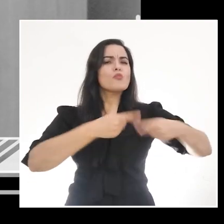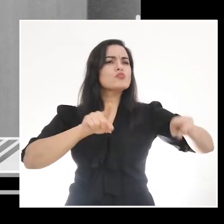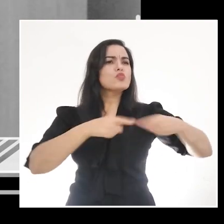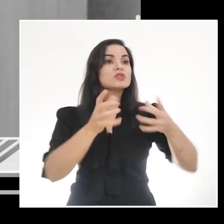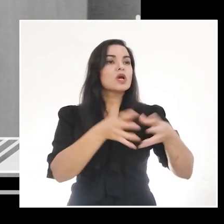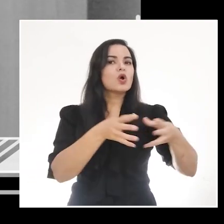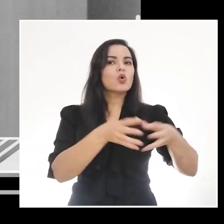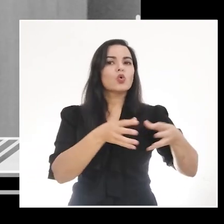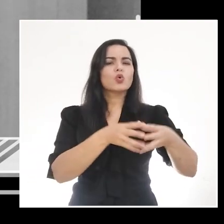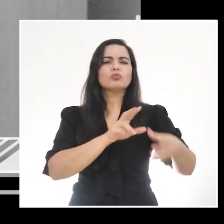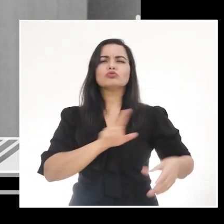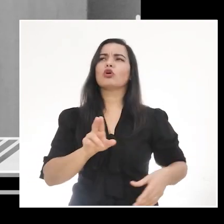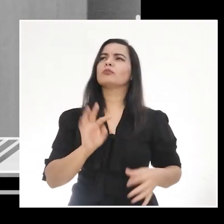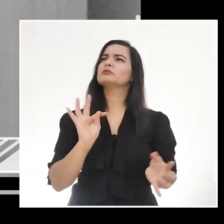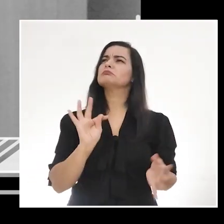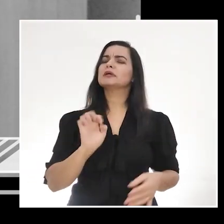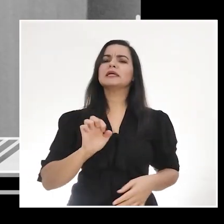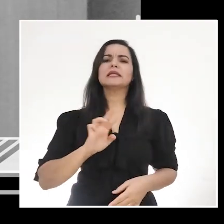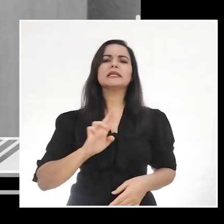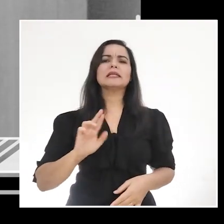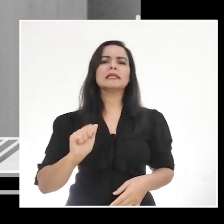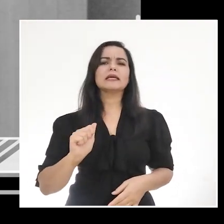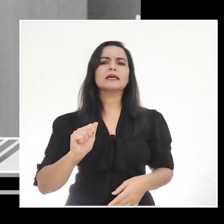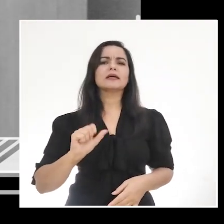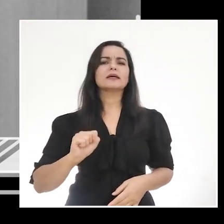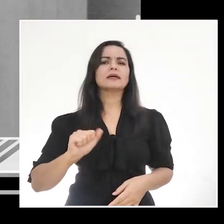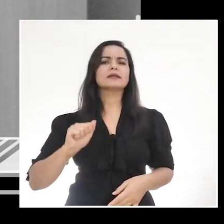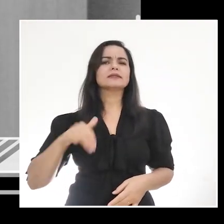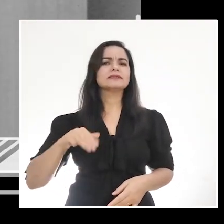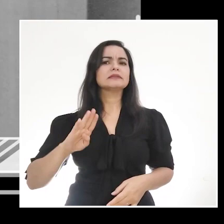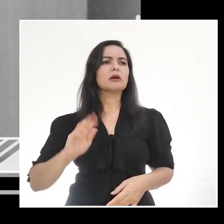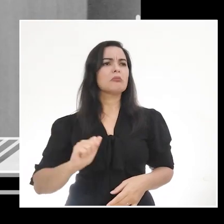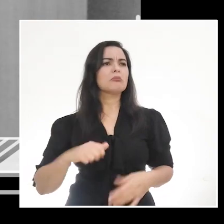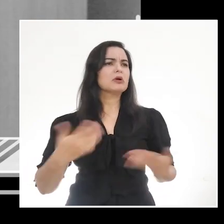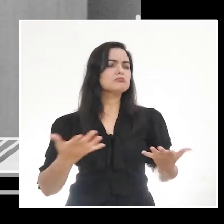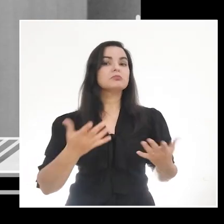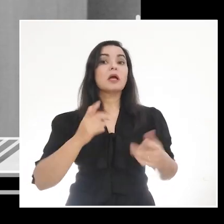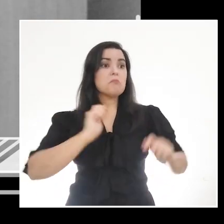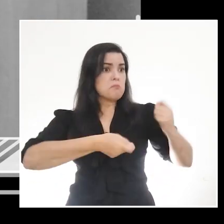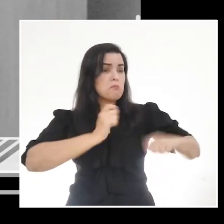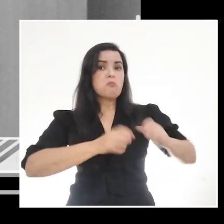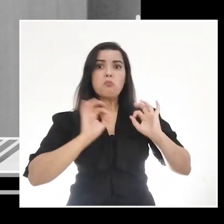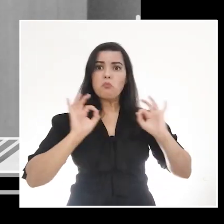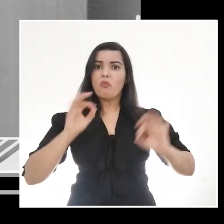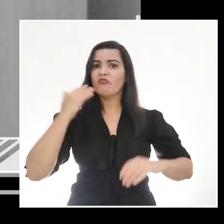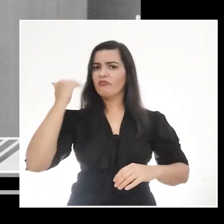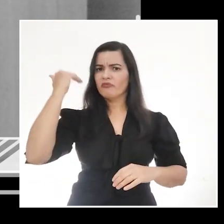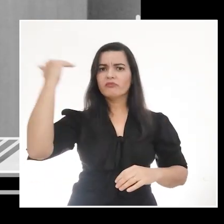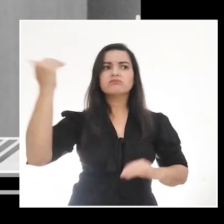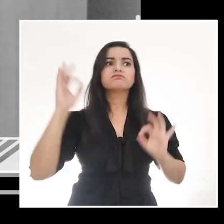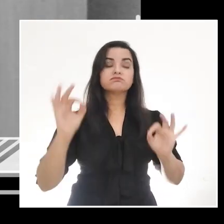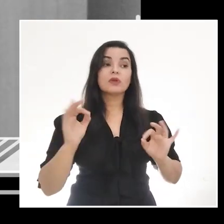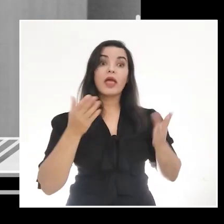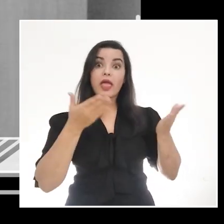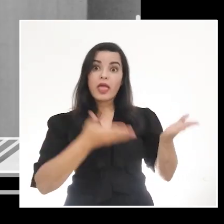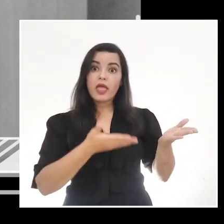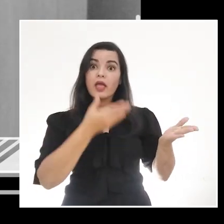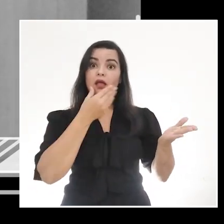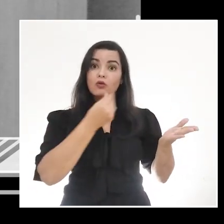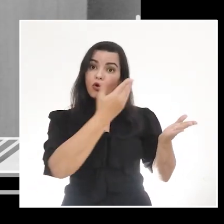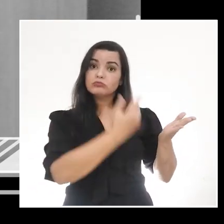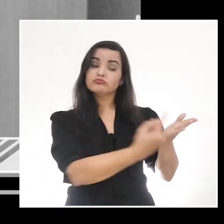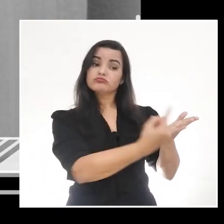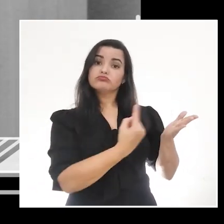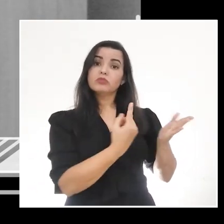um baterista do grupo, acho que é Terra Samba, um cara muito fera, um baterista top,